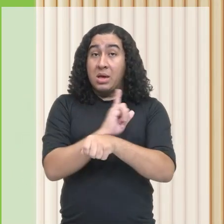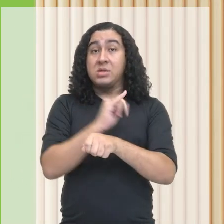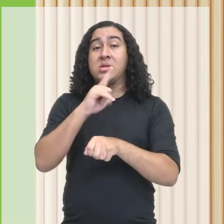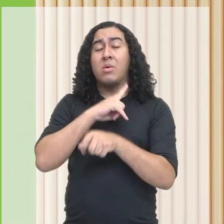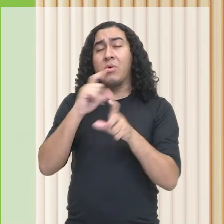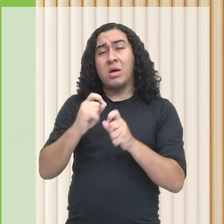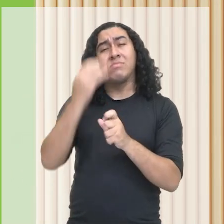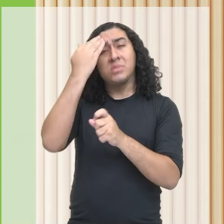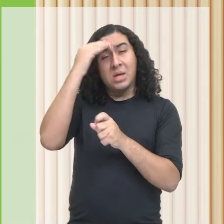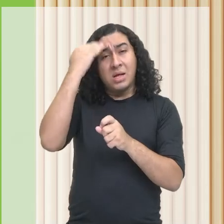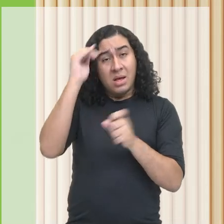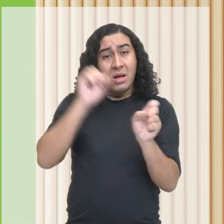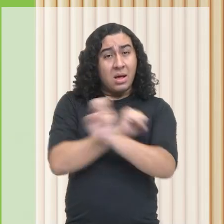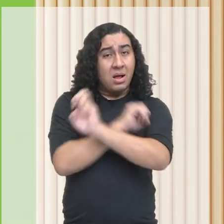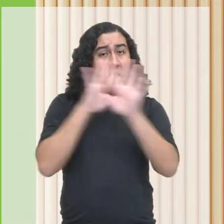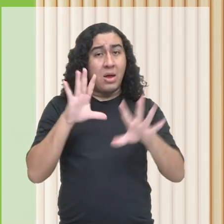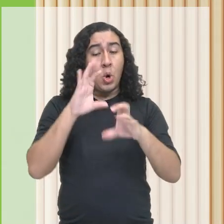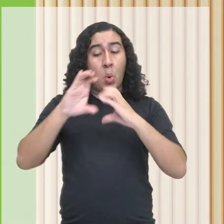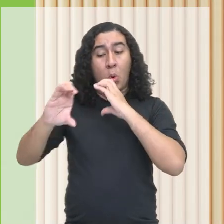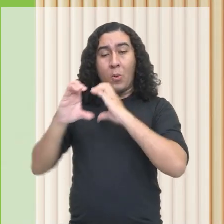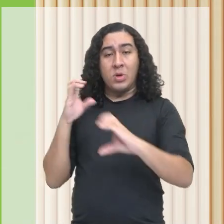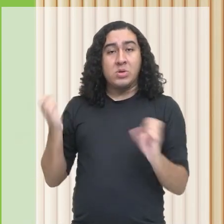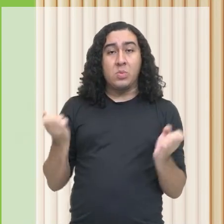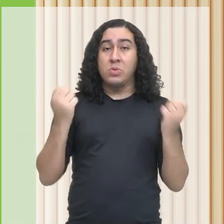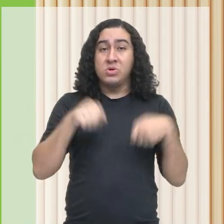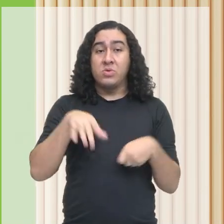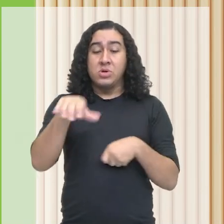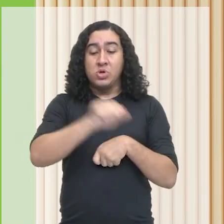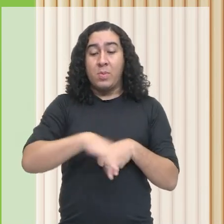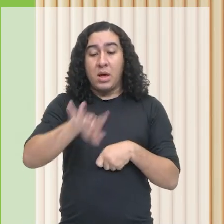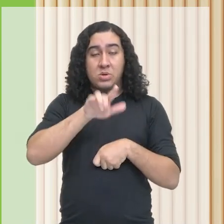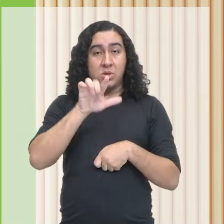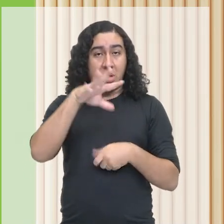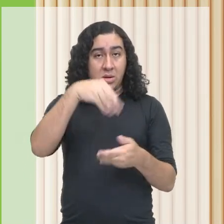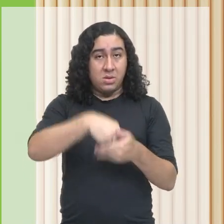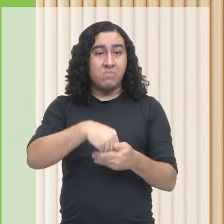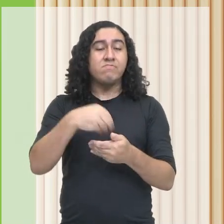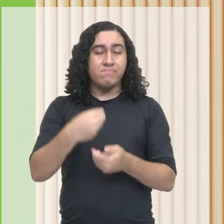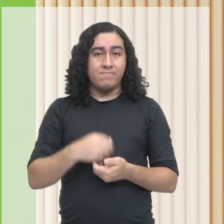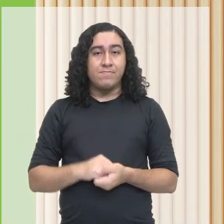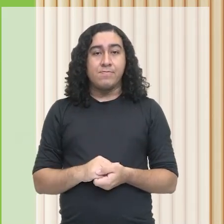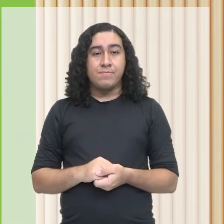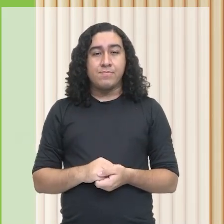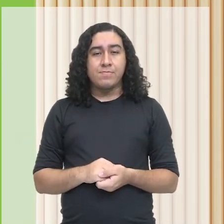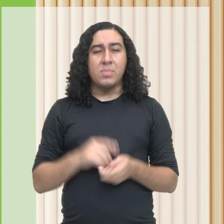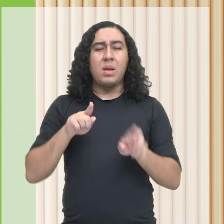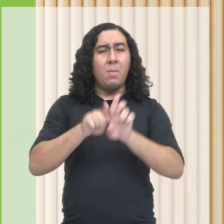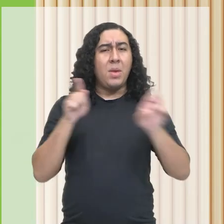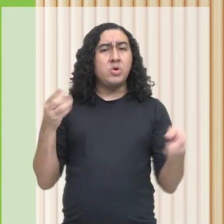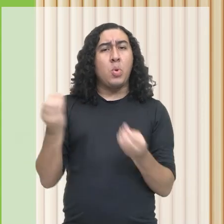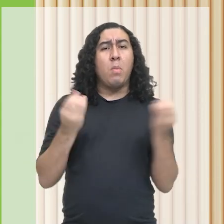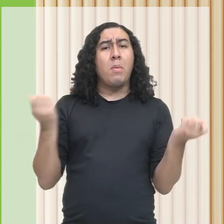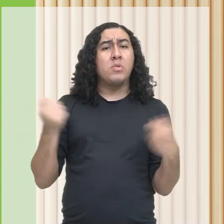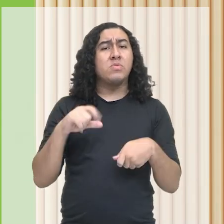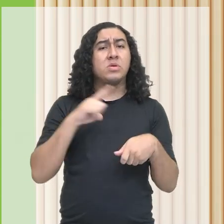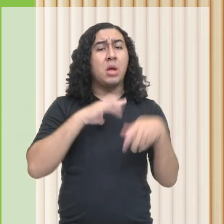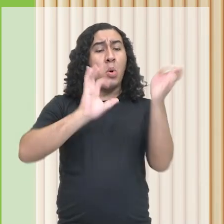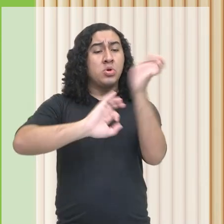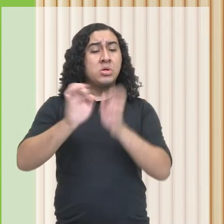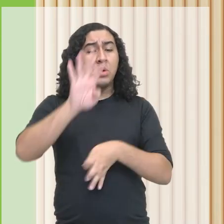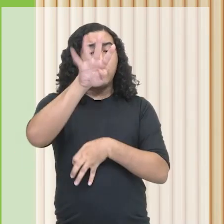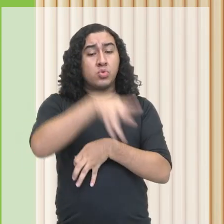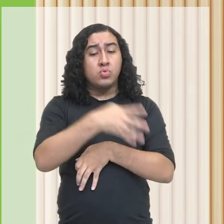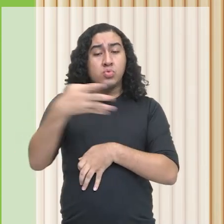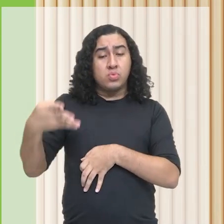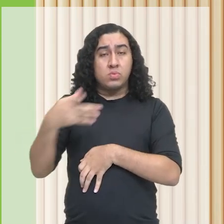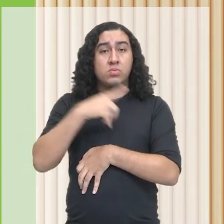se entender, né, para conhecer esses seres vivos. E como é que houve essa classificação? Essa